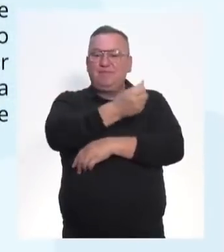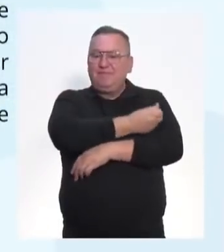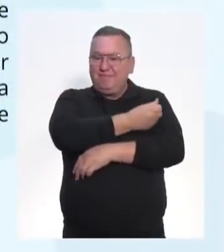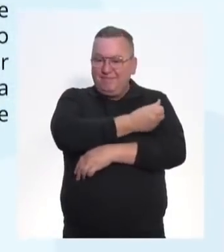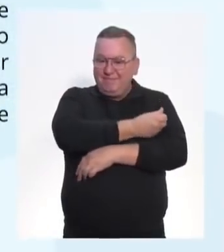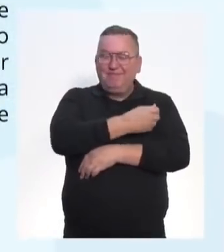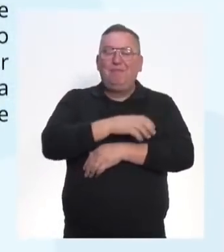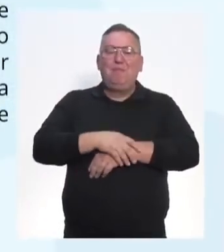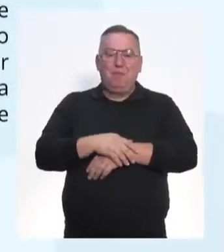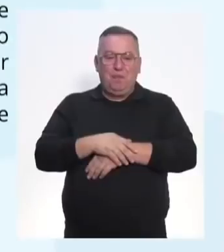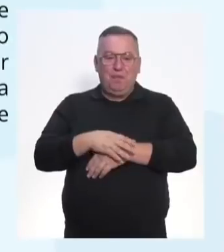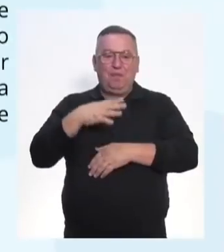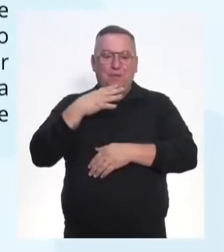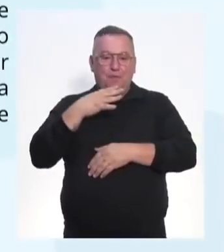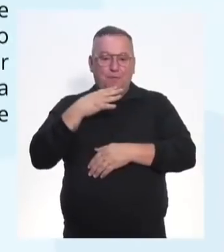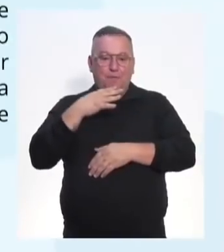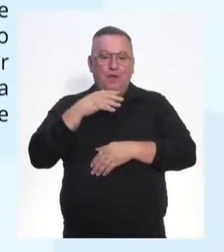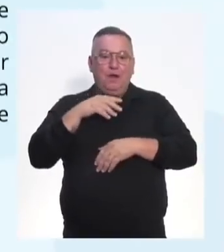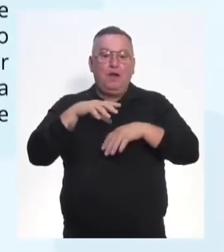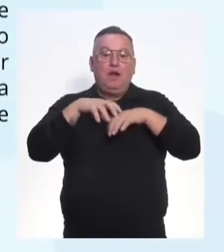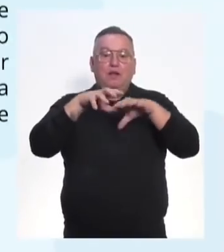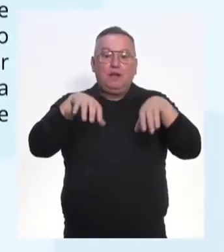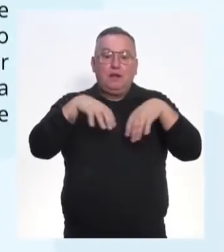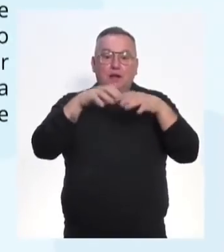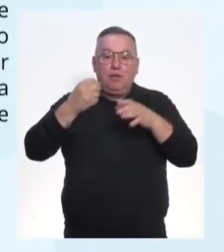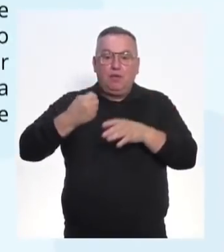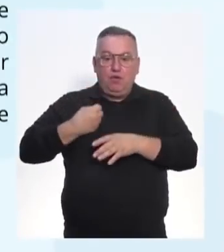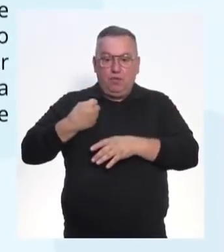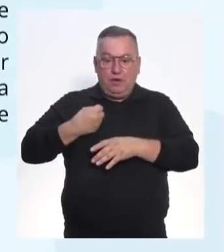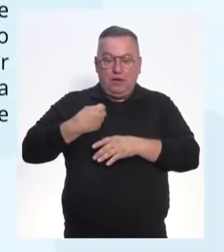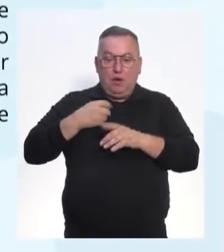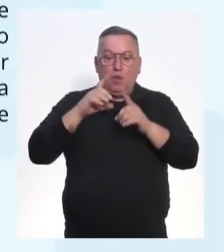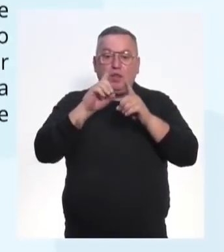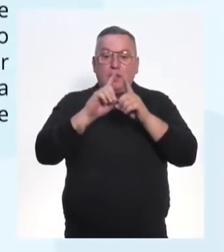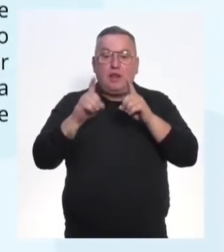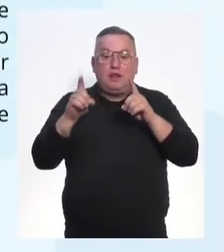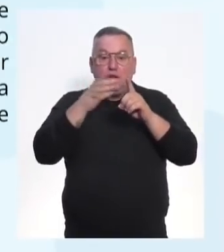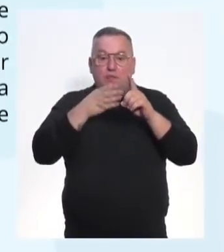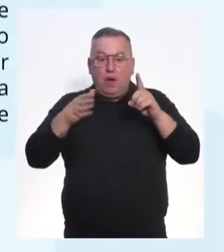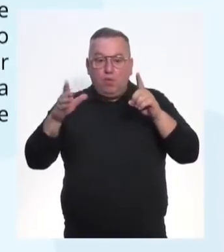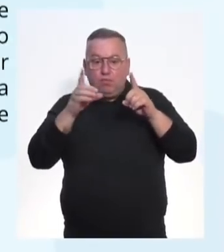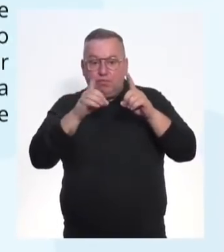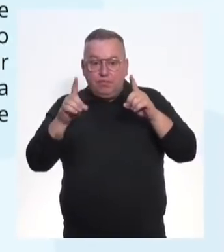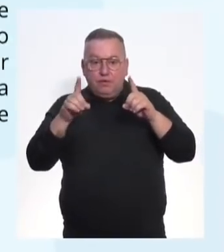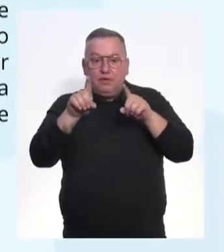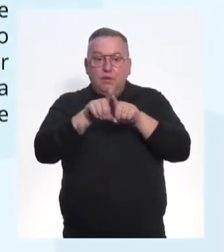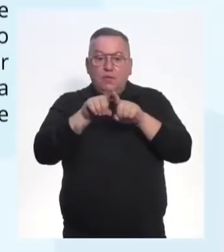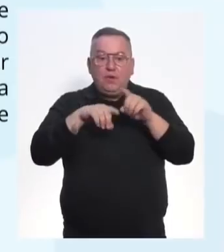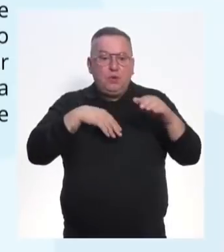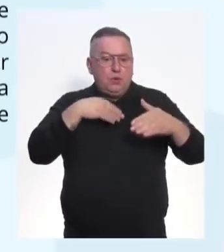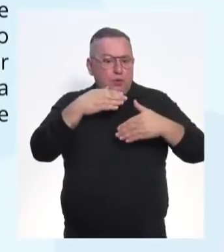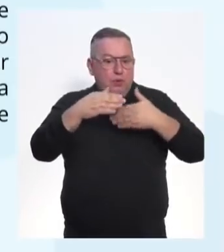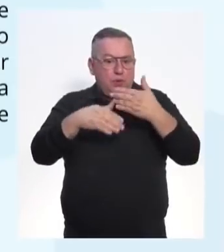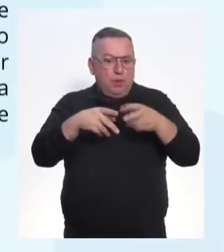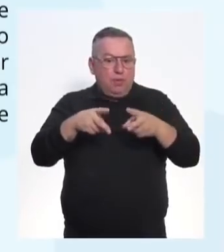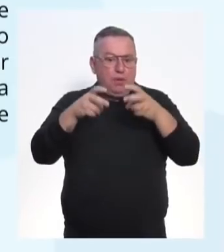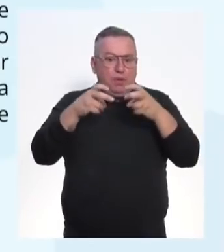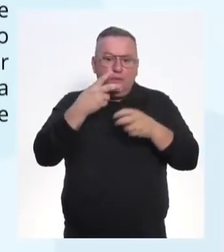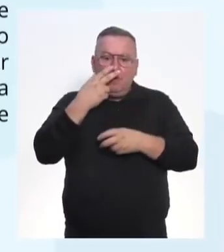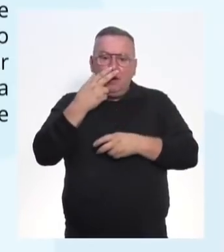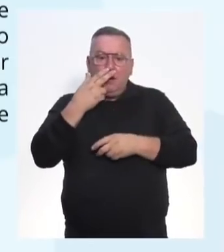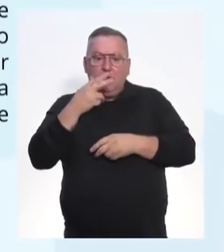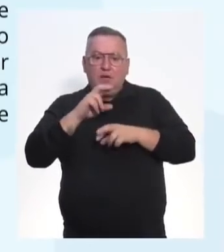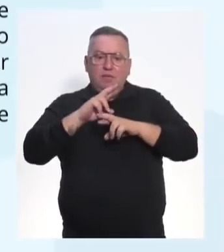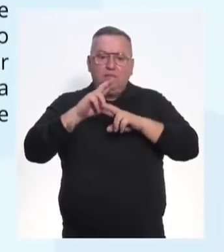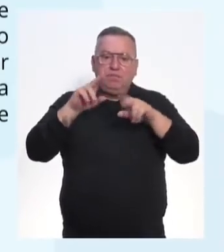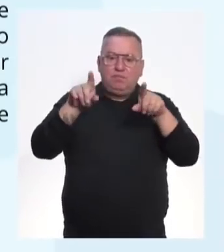né? Então é reconhecer sistemas de numeração decimal com fruto de um processo histórico aí, percebendo